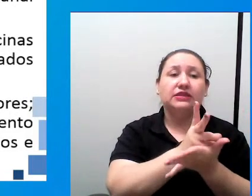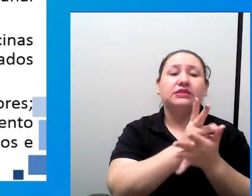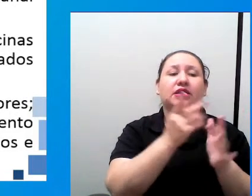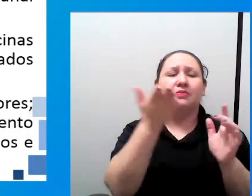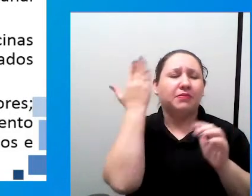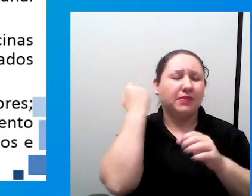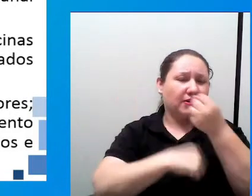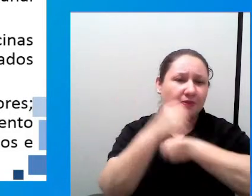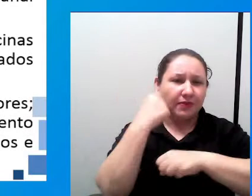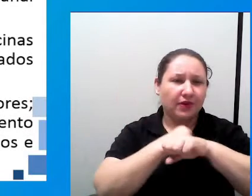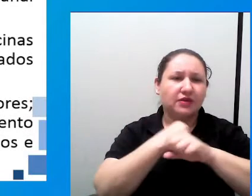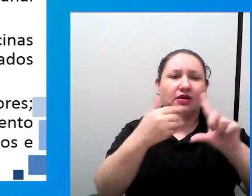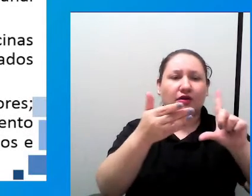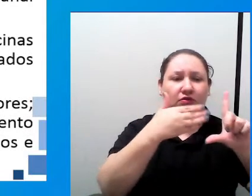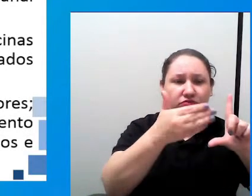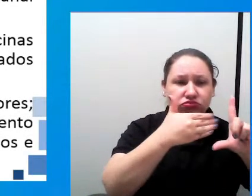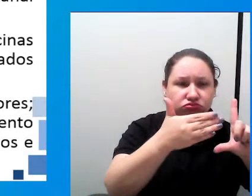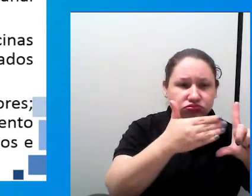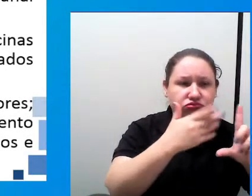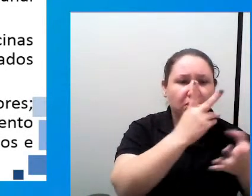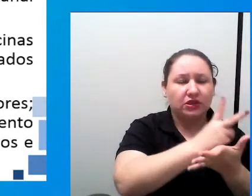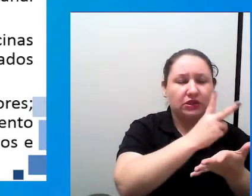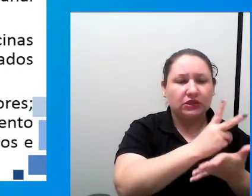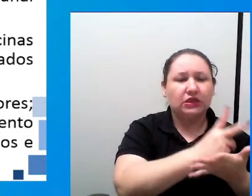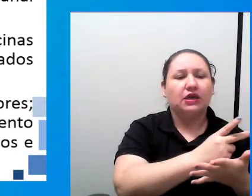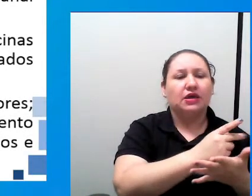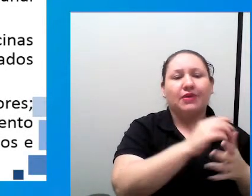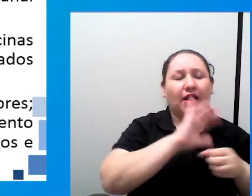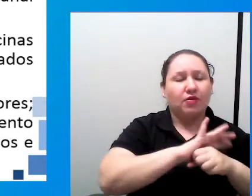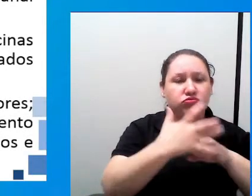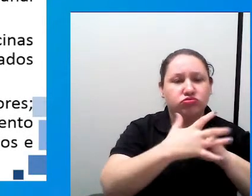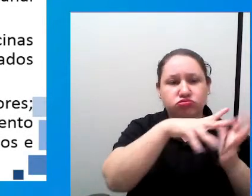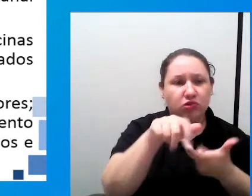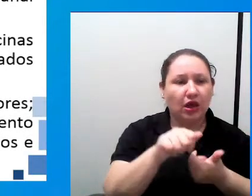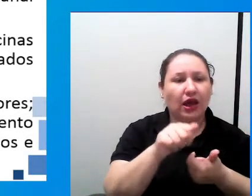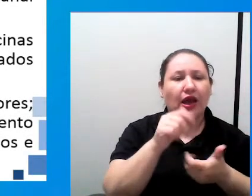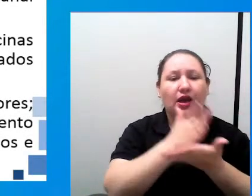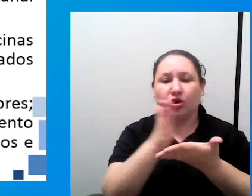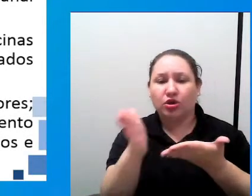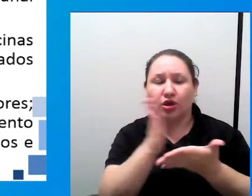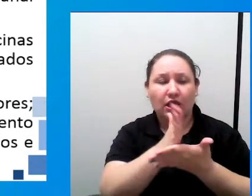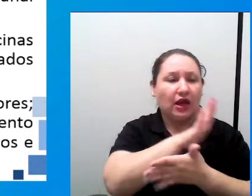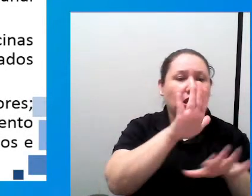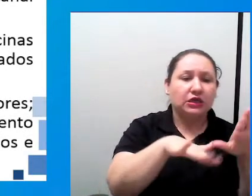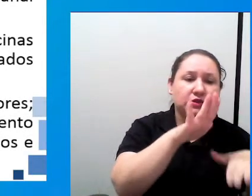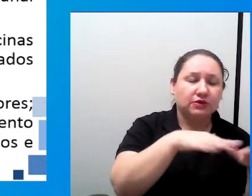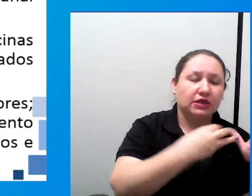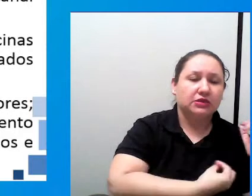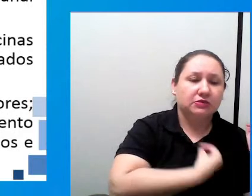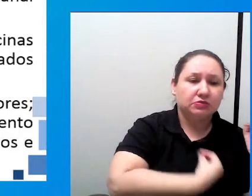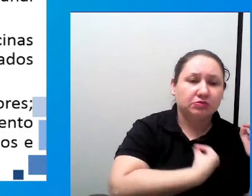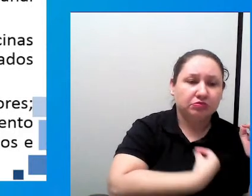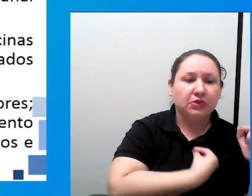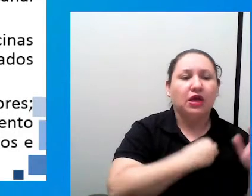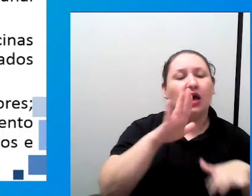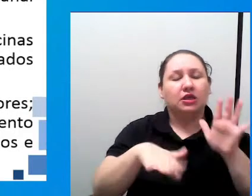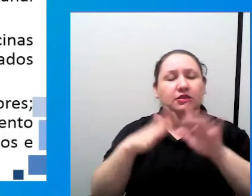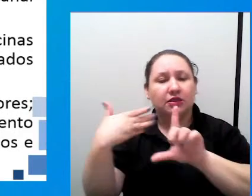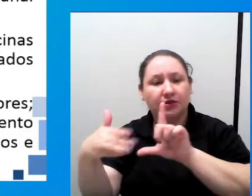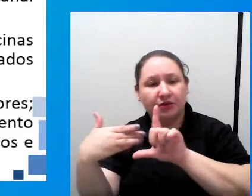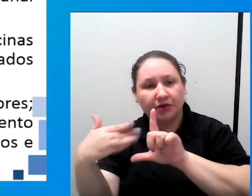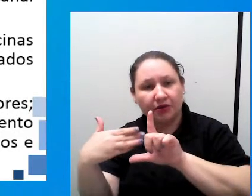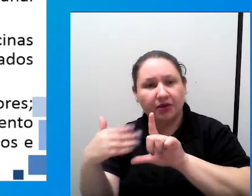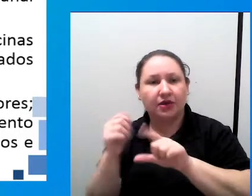passado, onde a gente estava naquele período de pandemia. Então, tinha parte presencial, parte remota. As atividades remotas